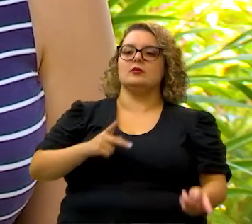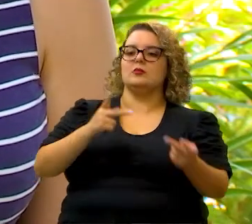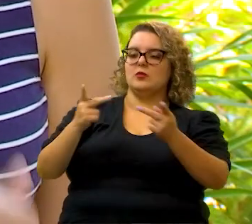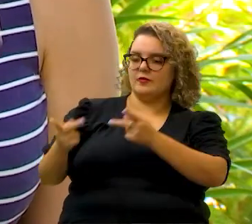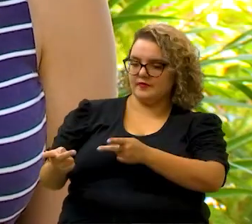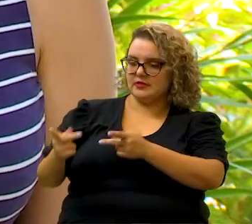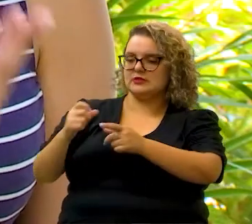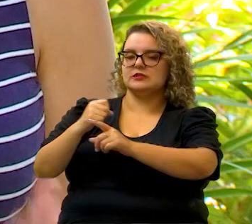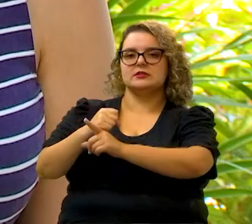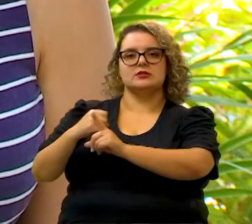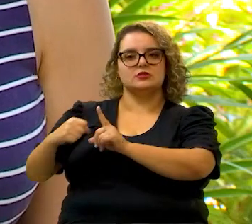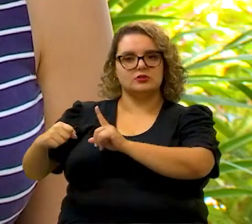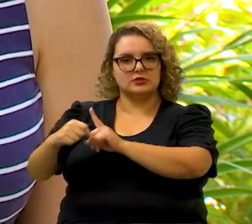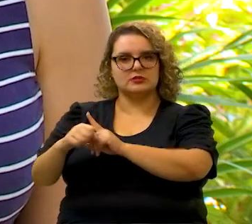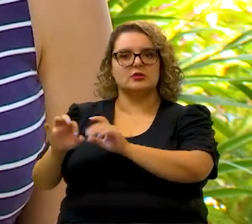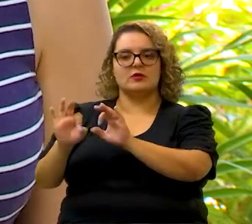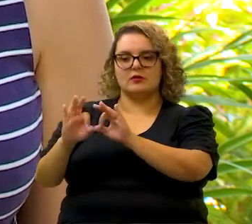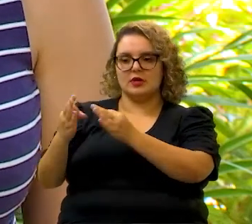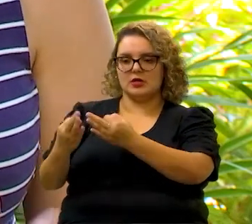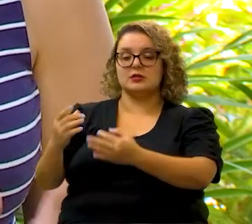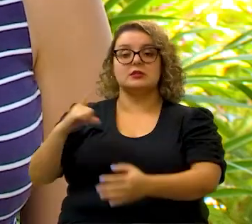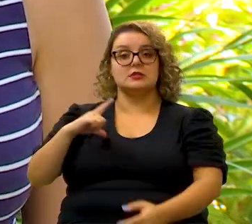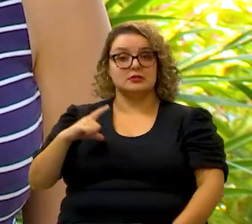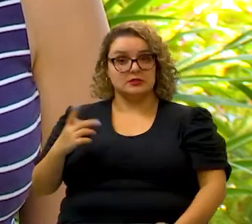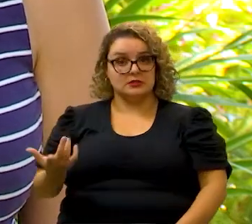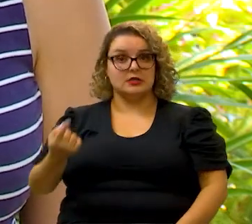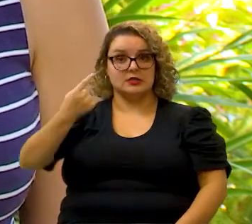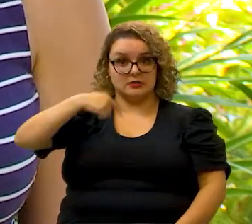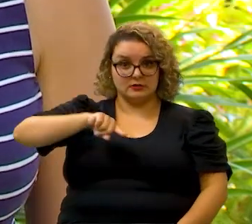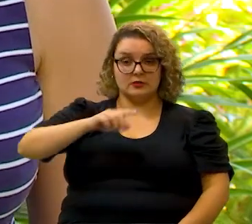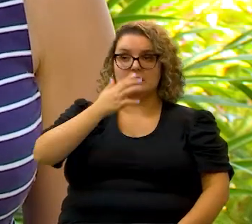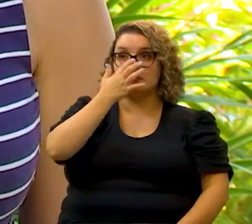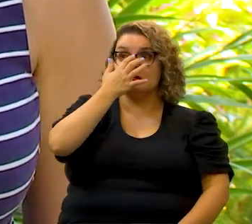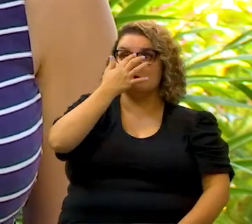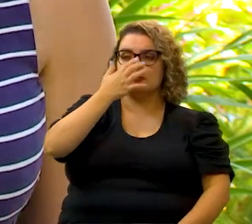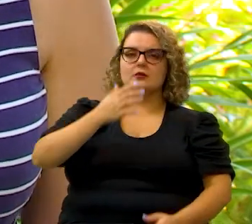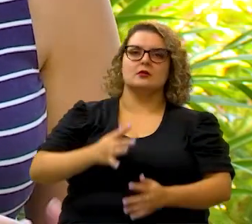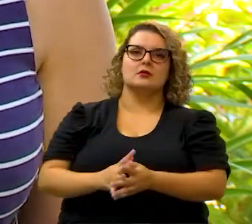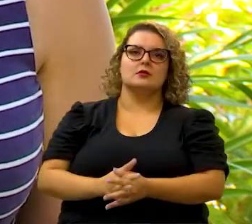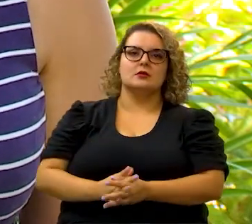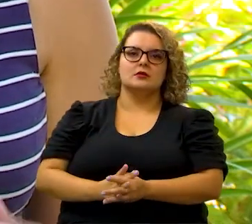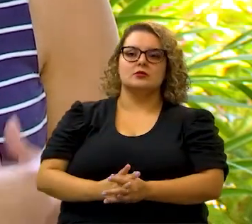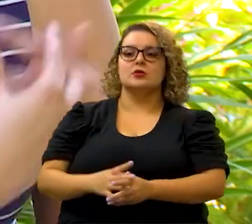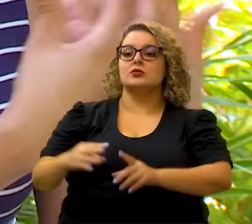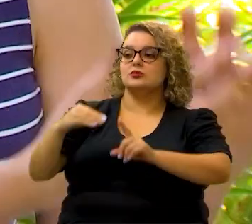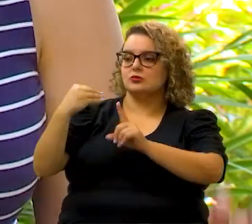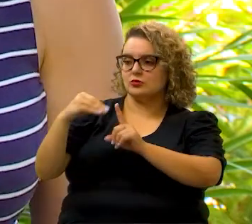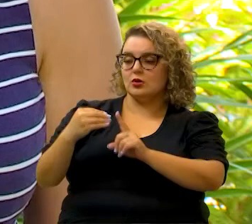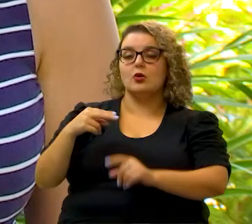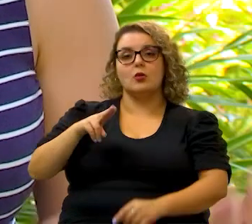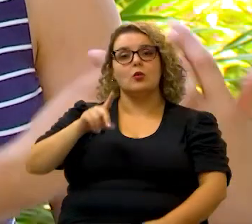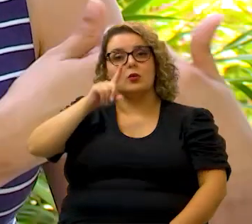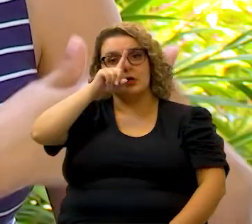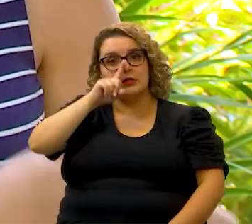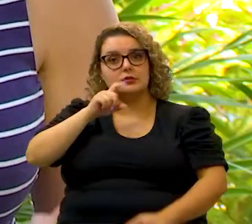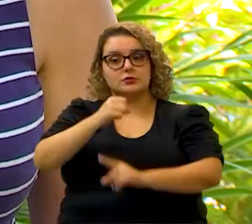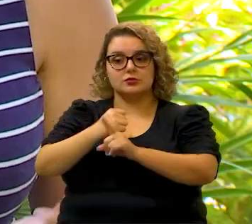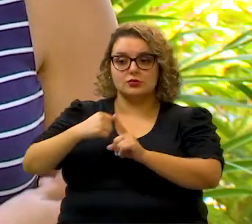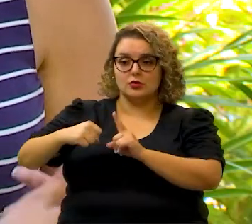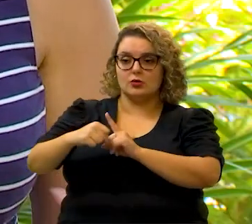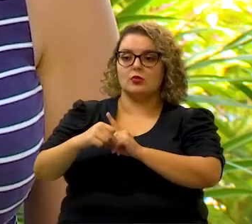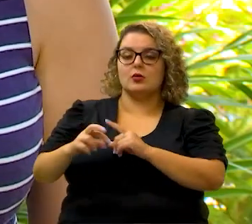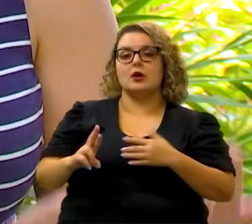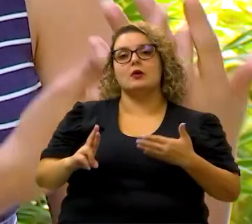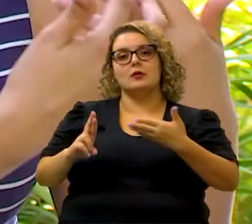fazem uma visita social à família, Ver se a família tem essa questão desse perfil, Que está em condição de vulnerabilidade ou risco